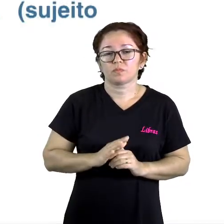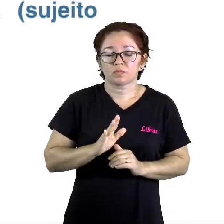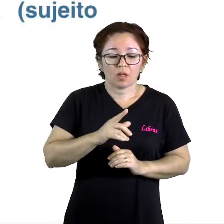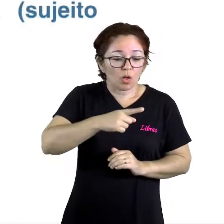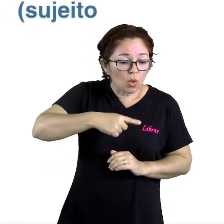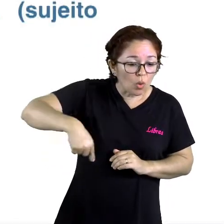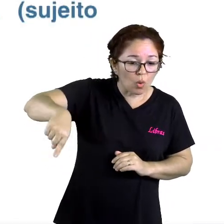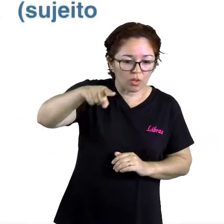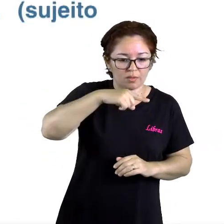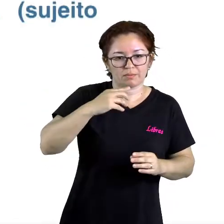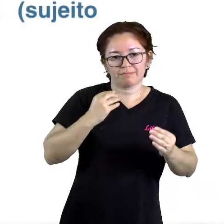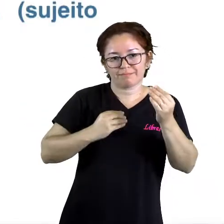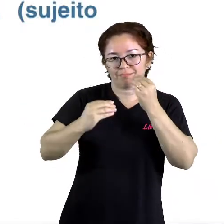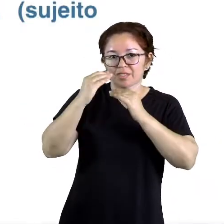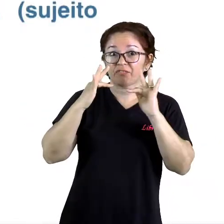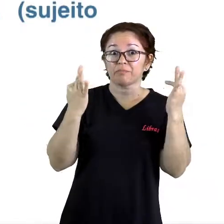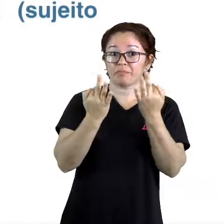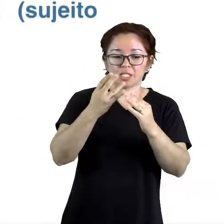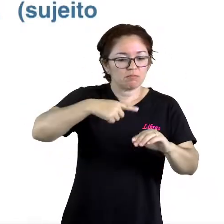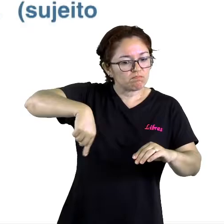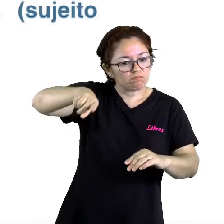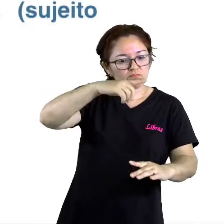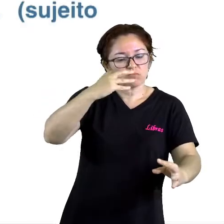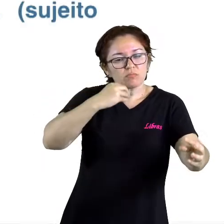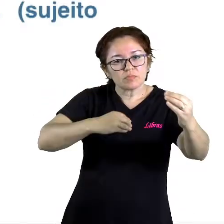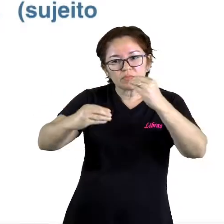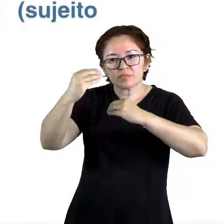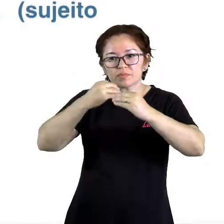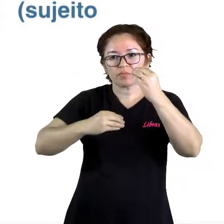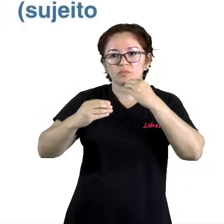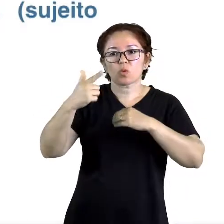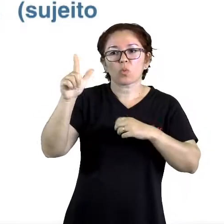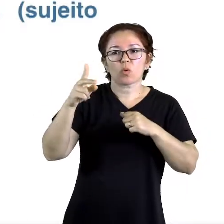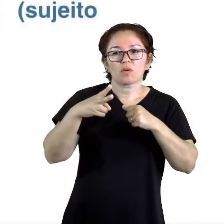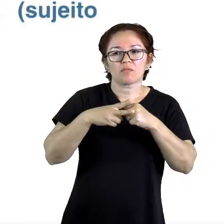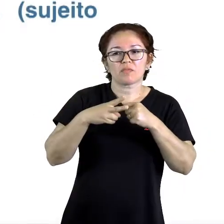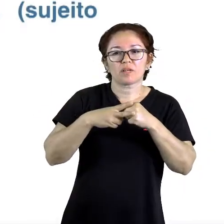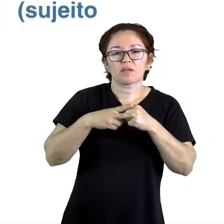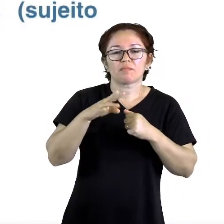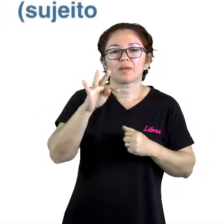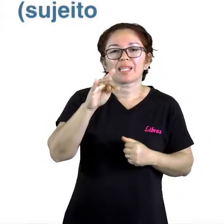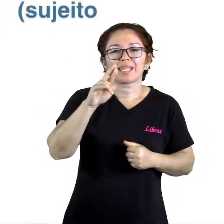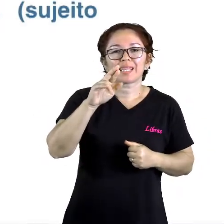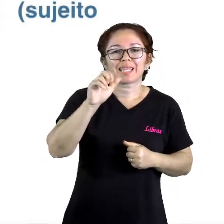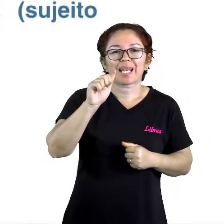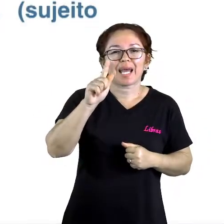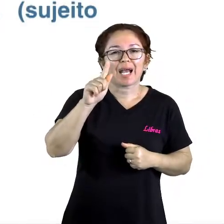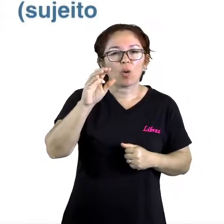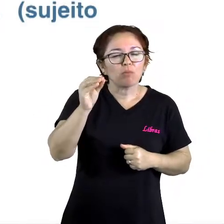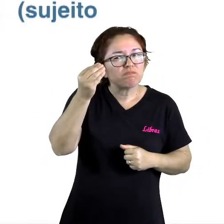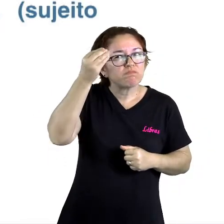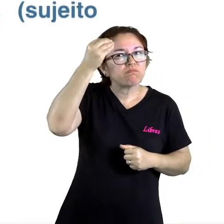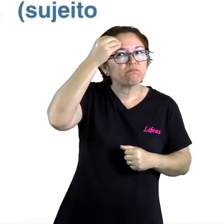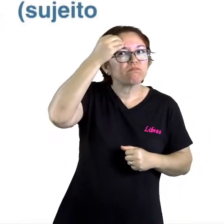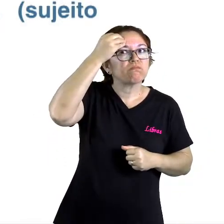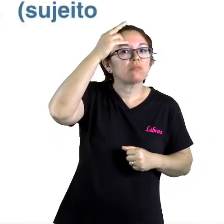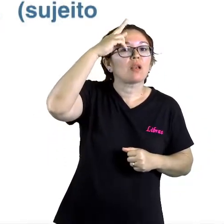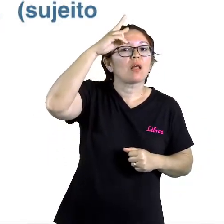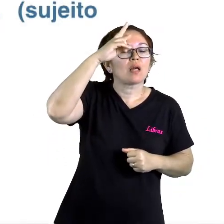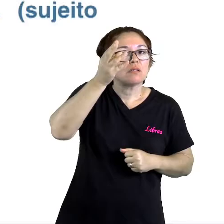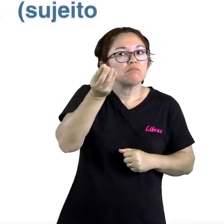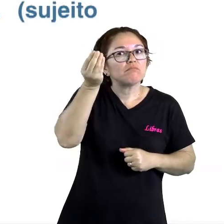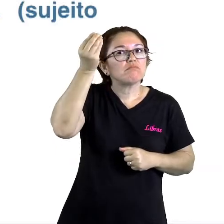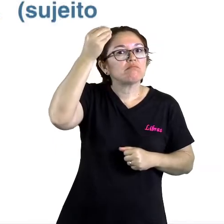saboreávamos. E tem outro verbo, trago na memória até hoje.